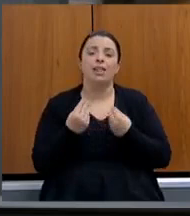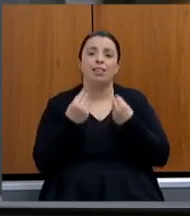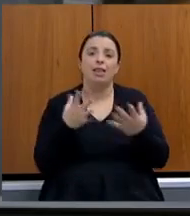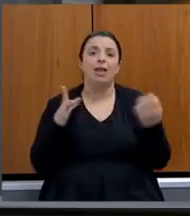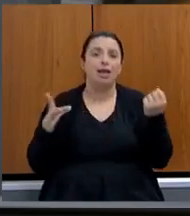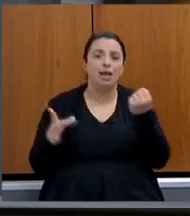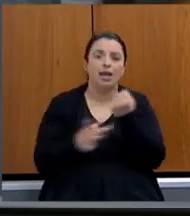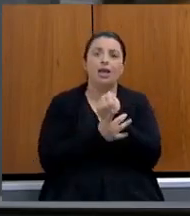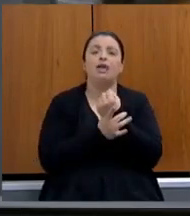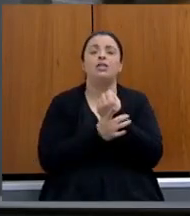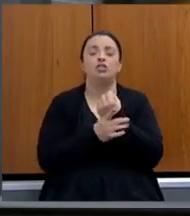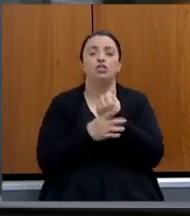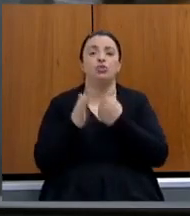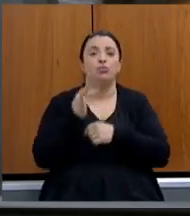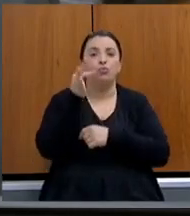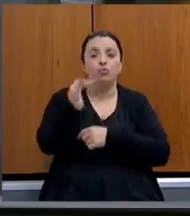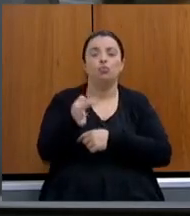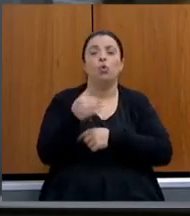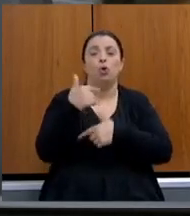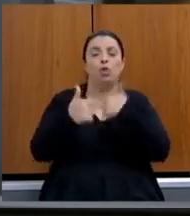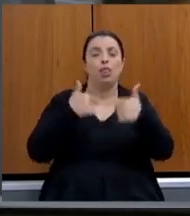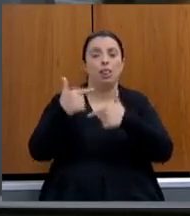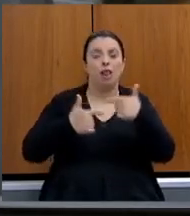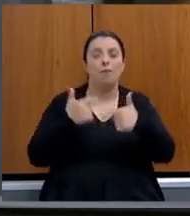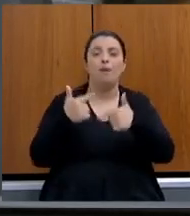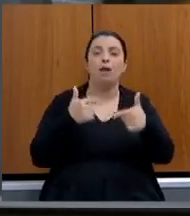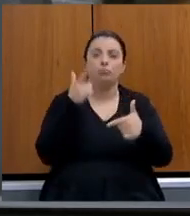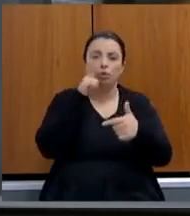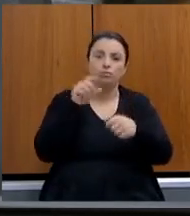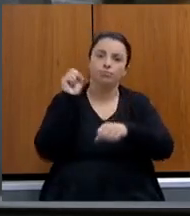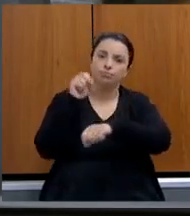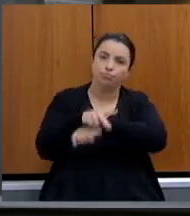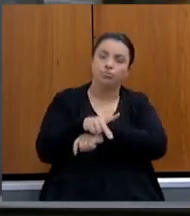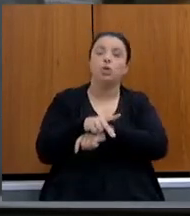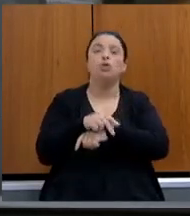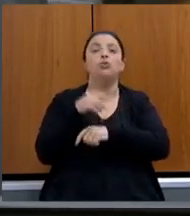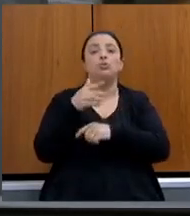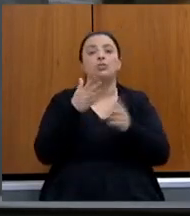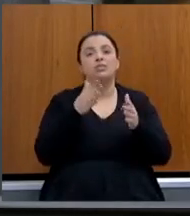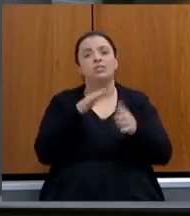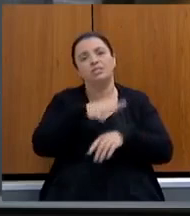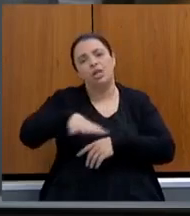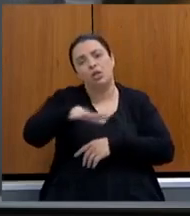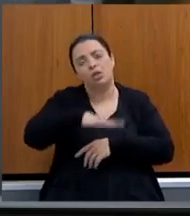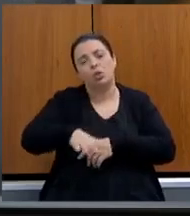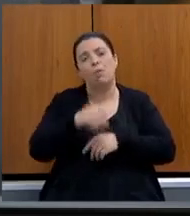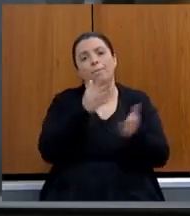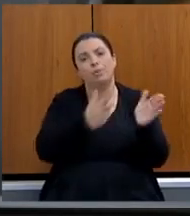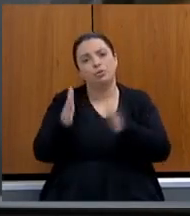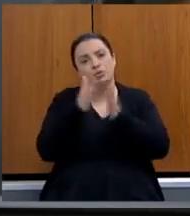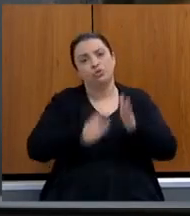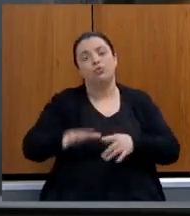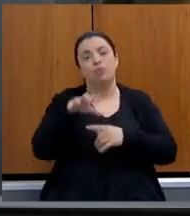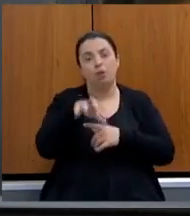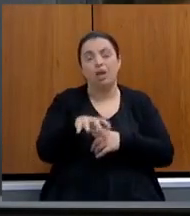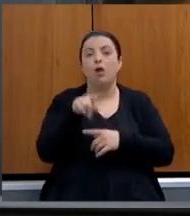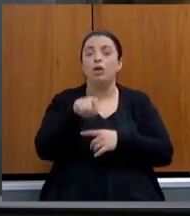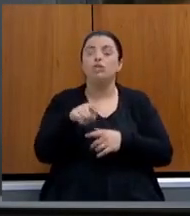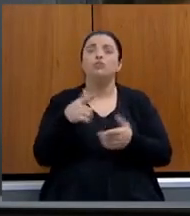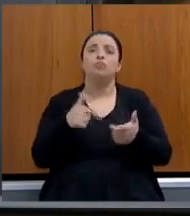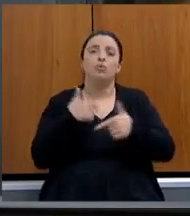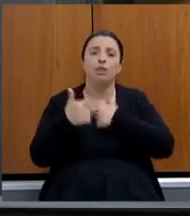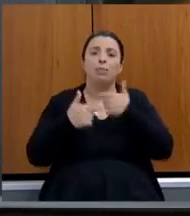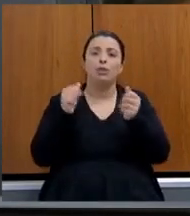sensibilidade em relação à realidade do setor produtivo local né com muita sensibilidade para um trabalho feito em conjunto com a secretaria